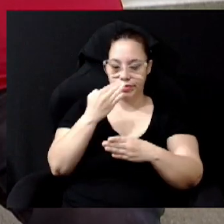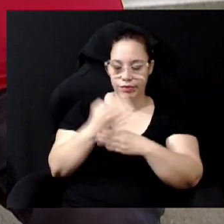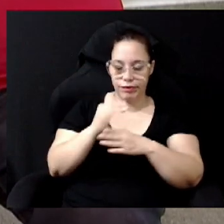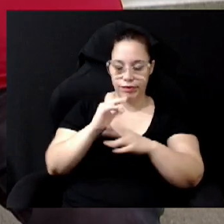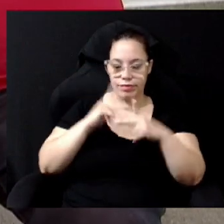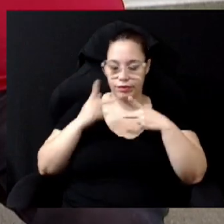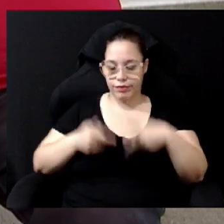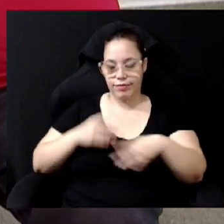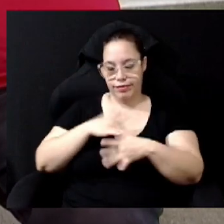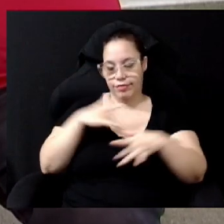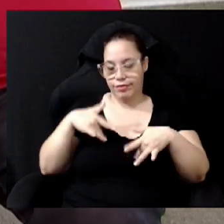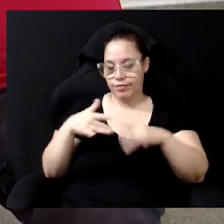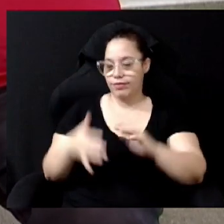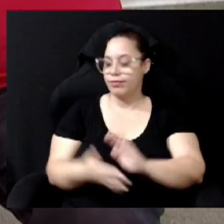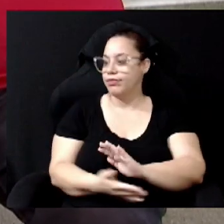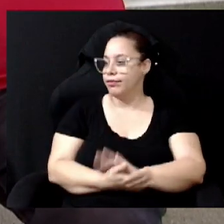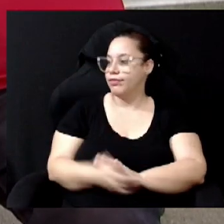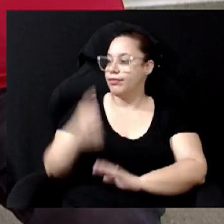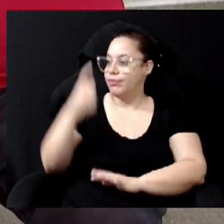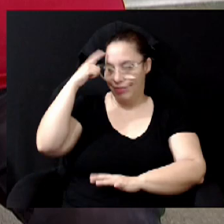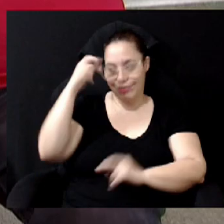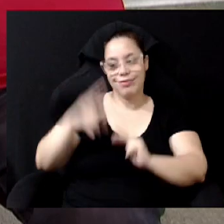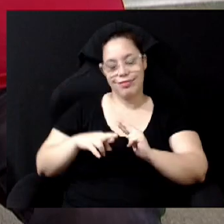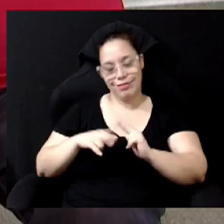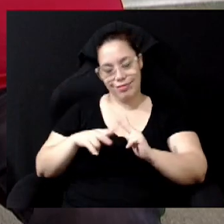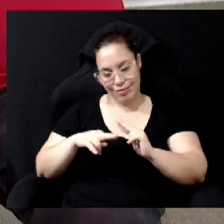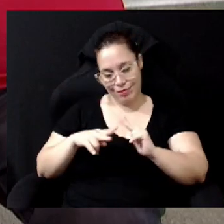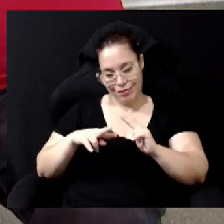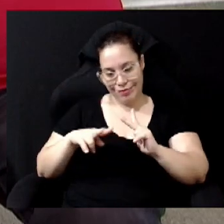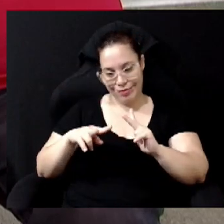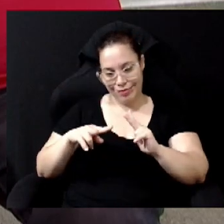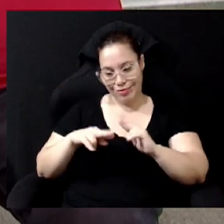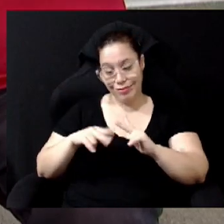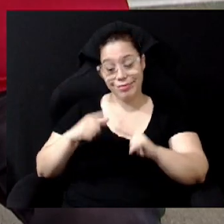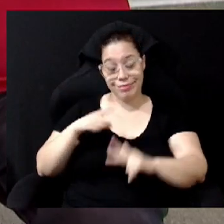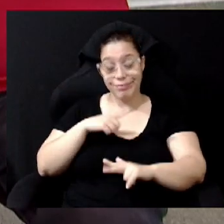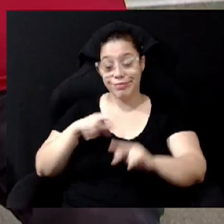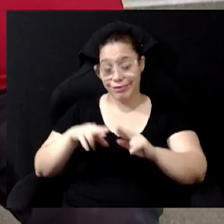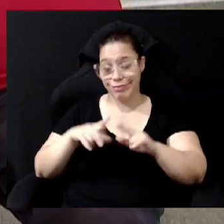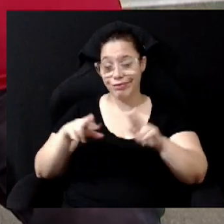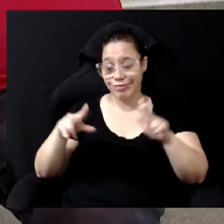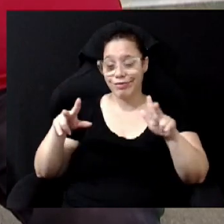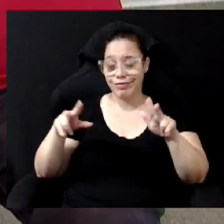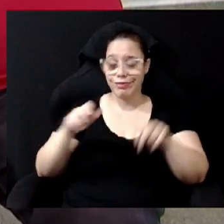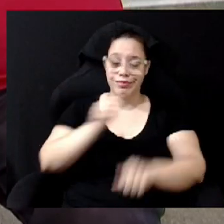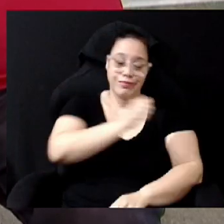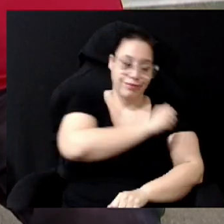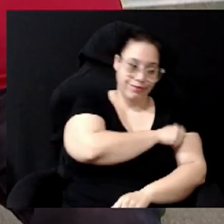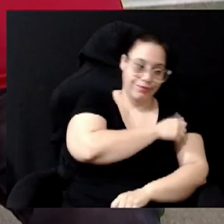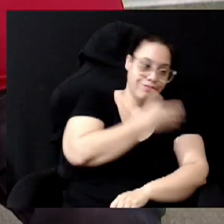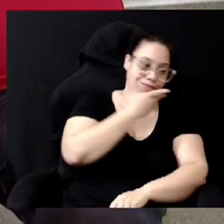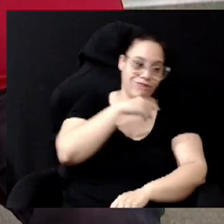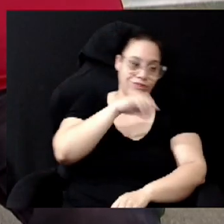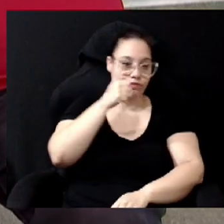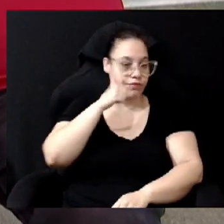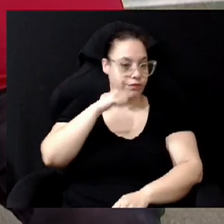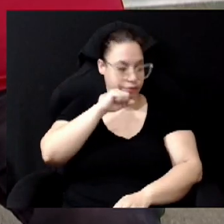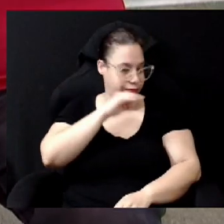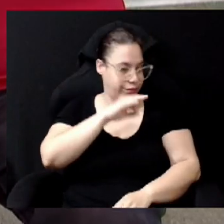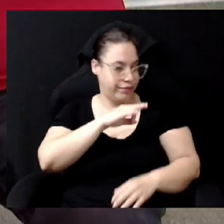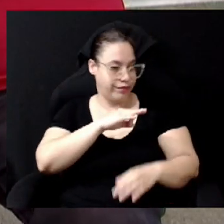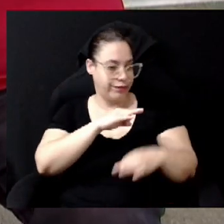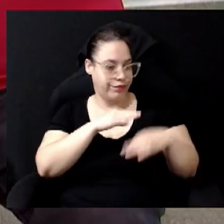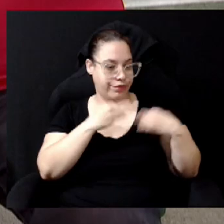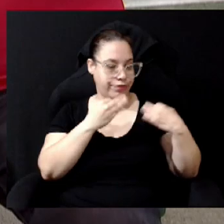saudáveis, pensando nessa diferença. Porque aqui tem diferença entre aluno, entre pais, entre professores. Como que eu lido com essa